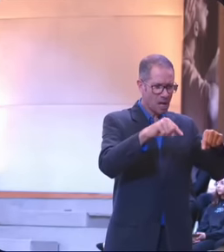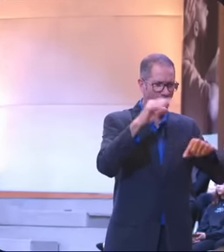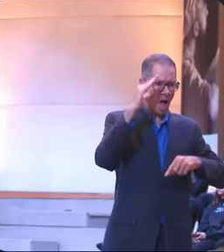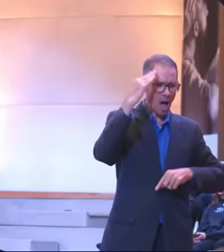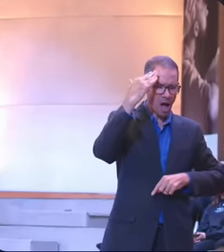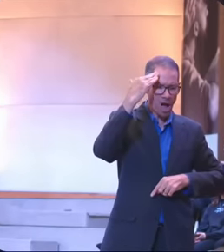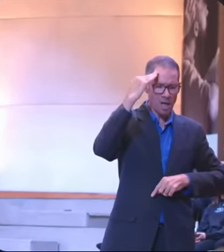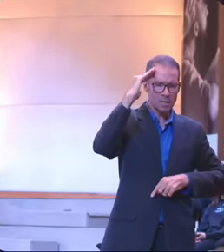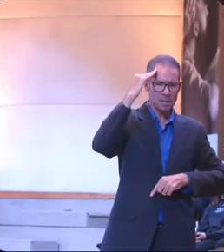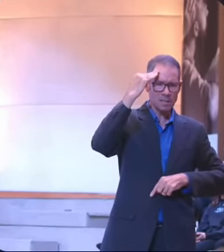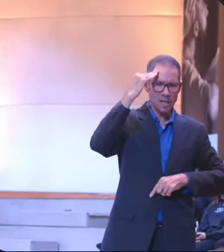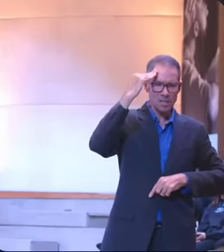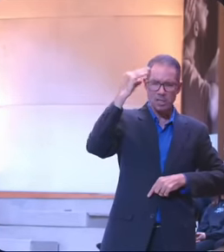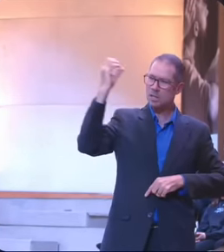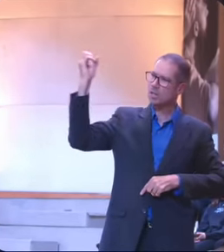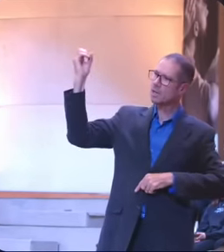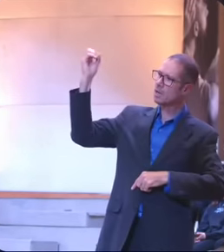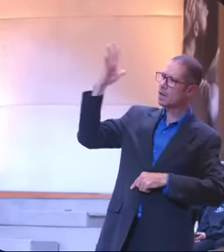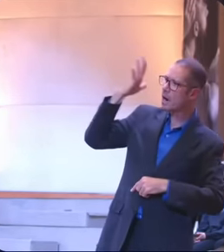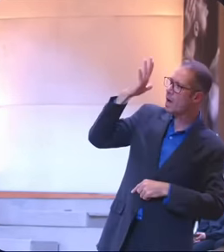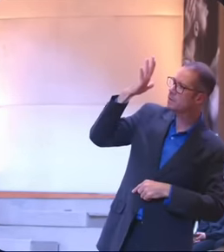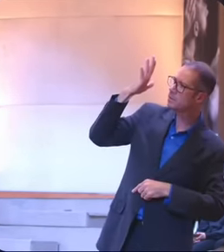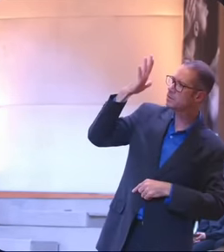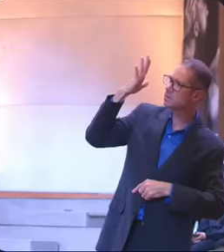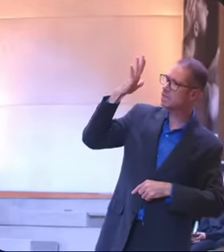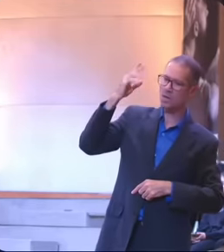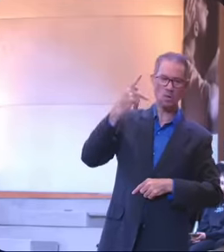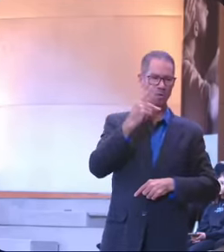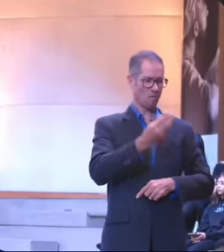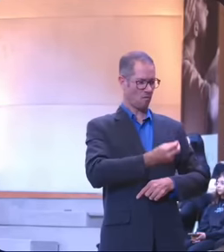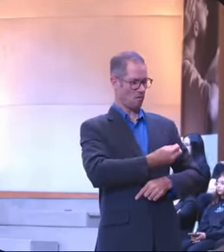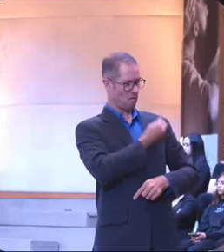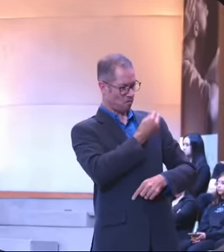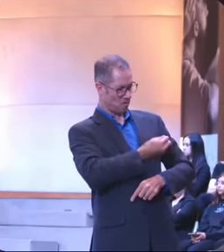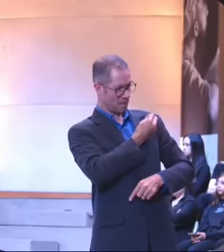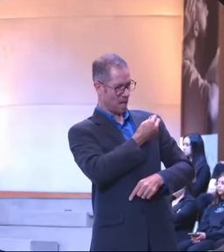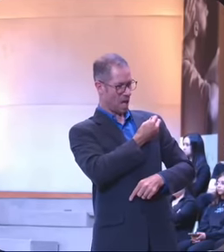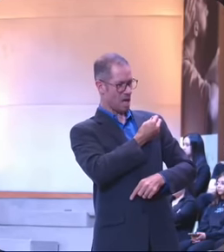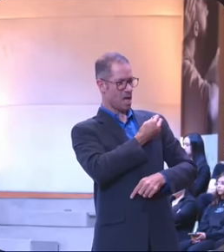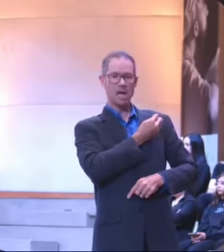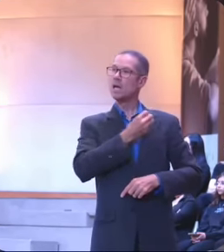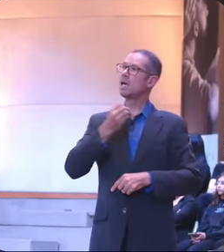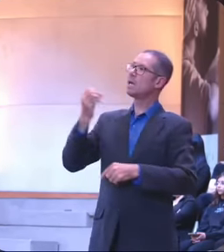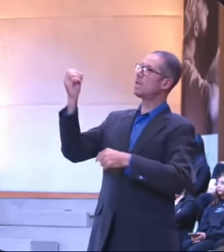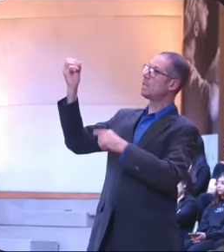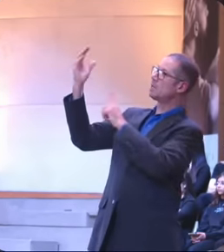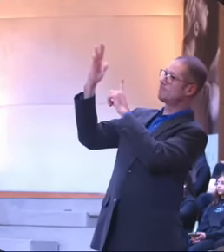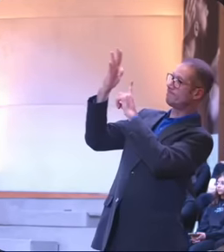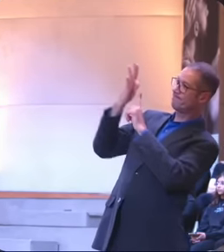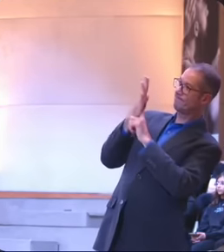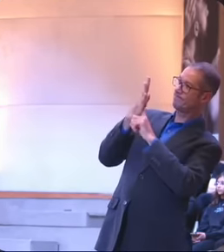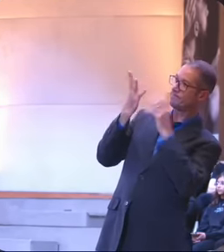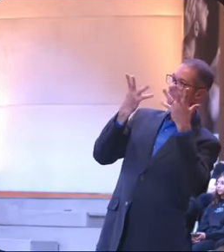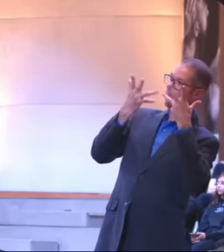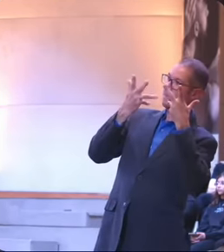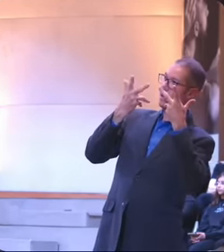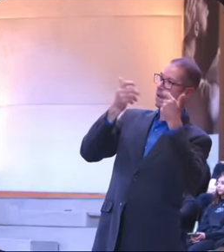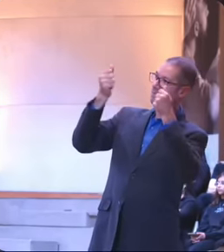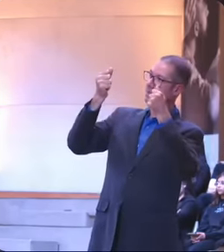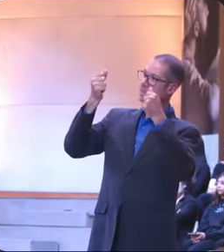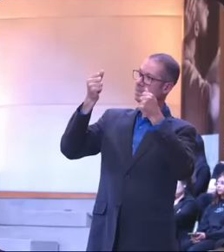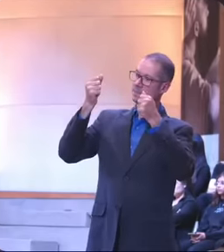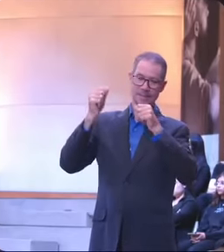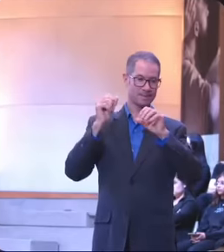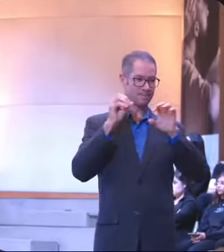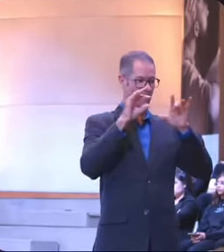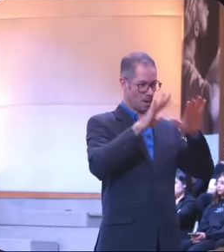entende que a graça de Deus está sobre a sua vida, ele pode levar os sinais e as maravilhas de Deus para as pessoas por